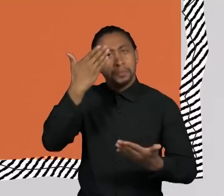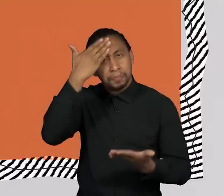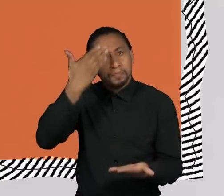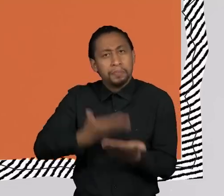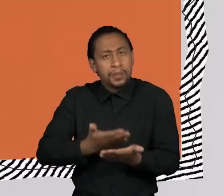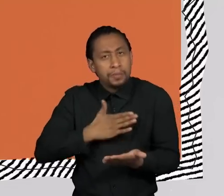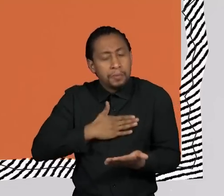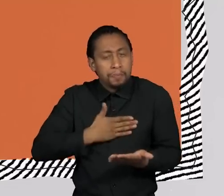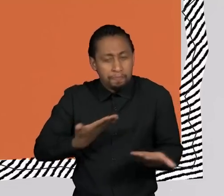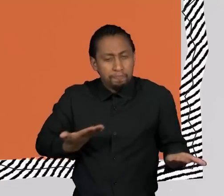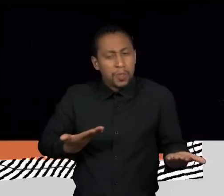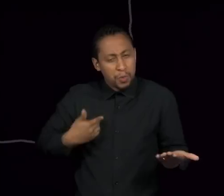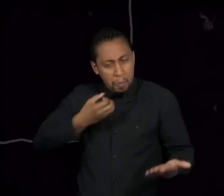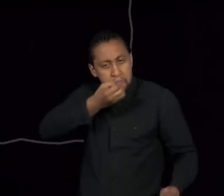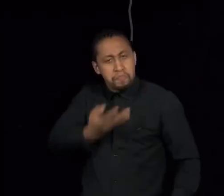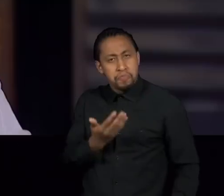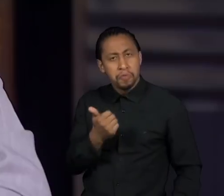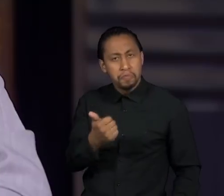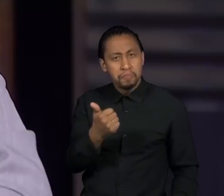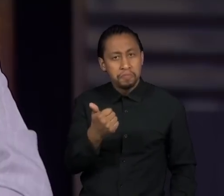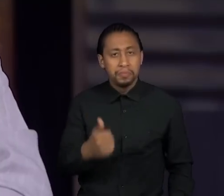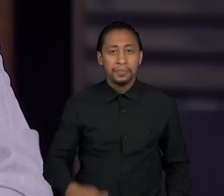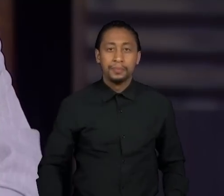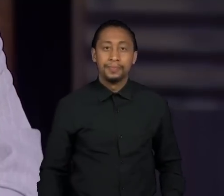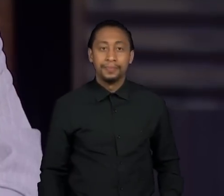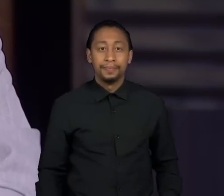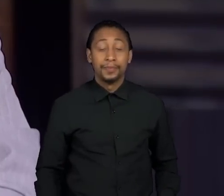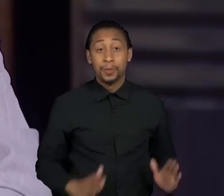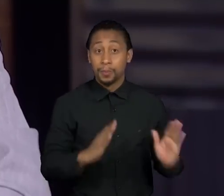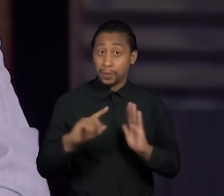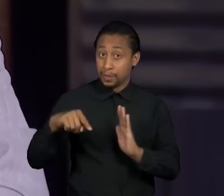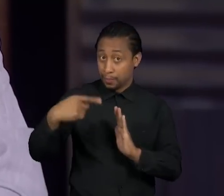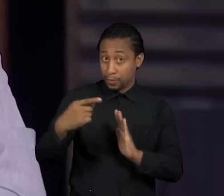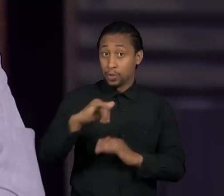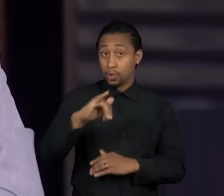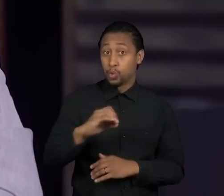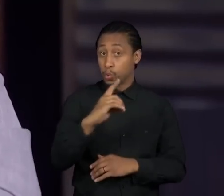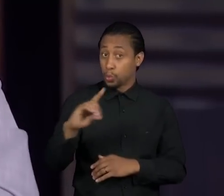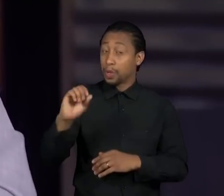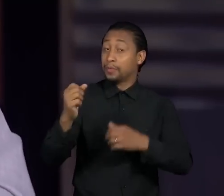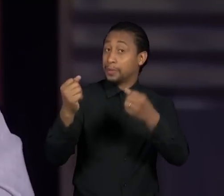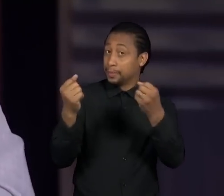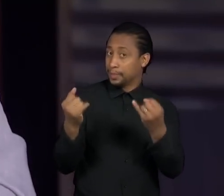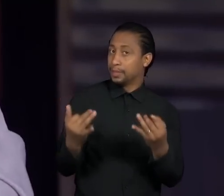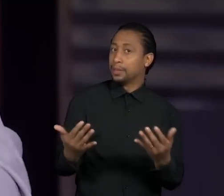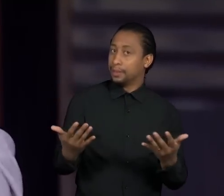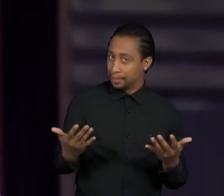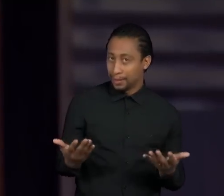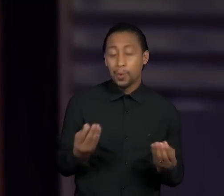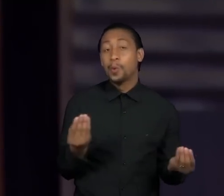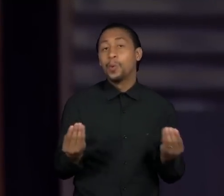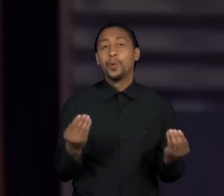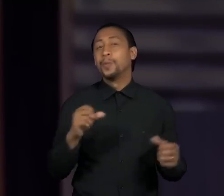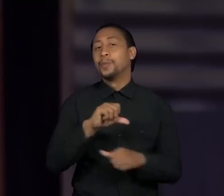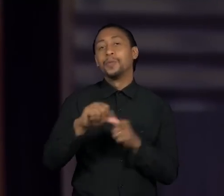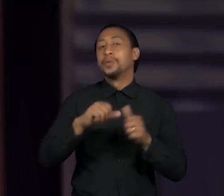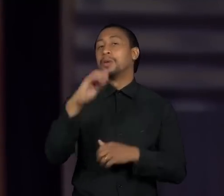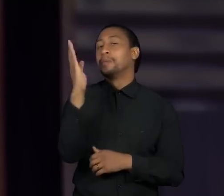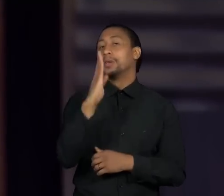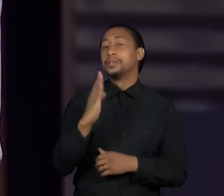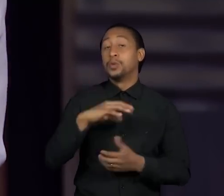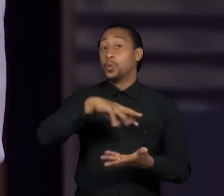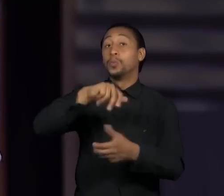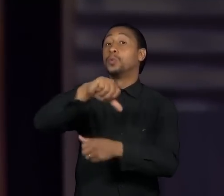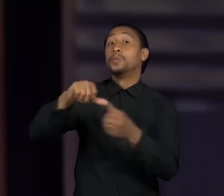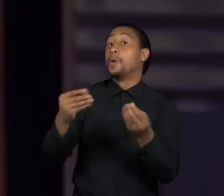Dogg, you a bad. No próximo bloco, o João Pimenta vai nos ensinar como mudar o Brasil e o